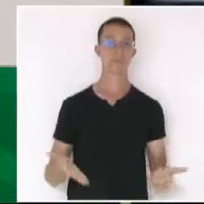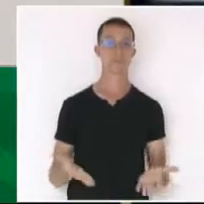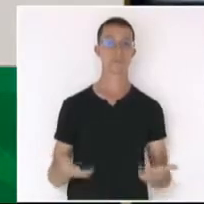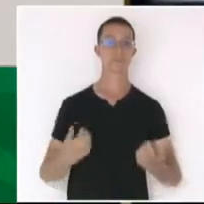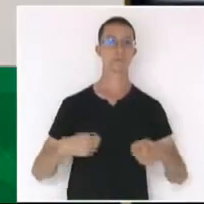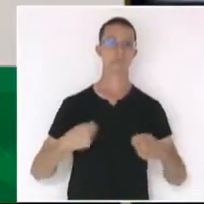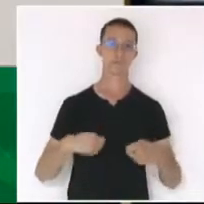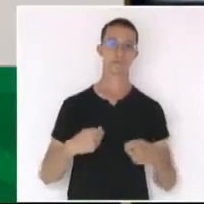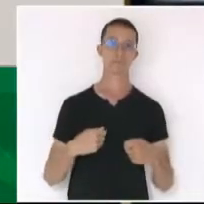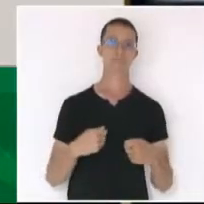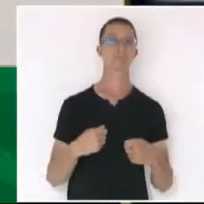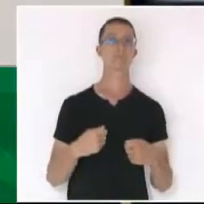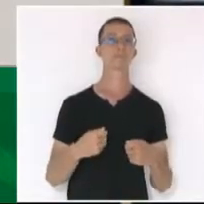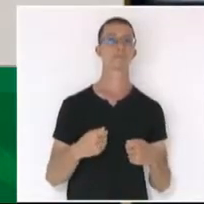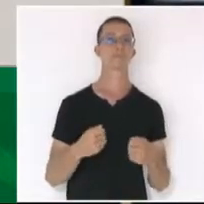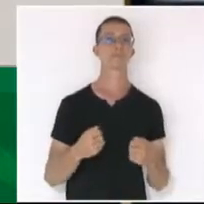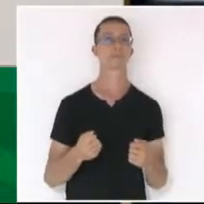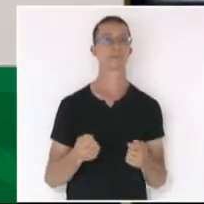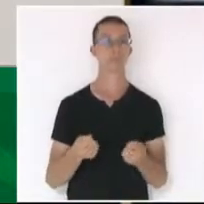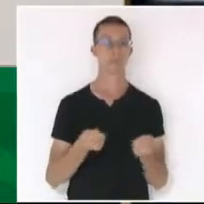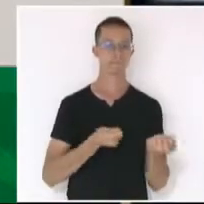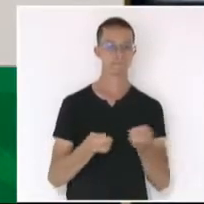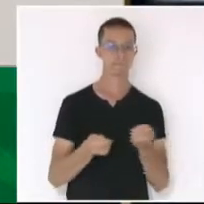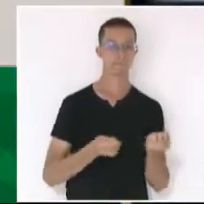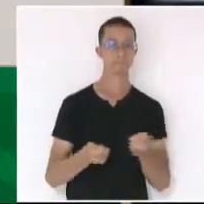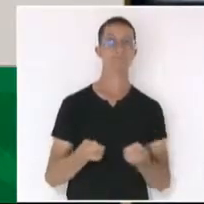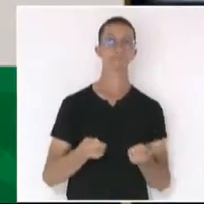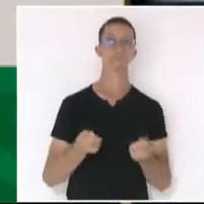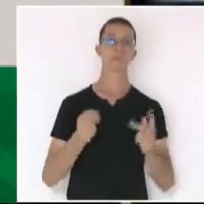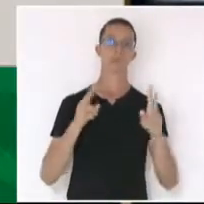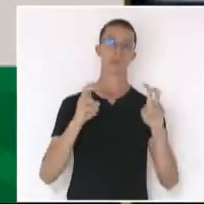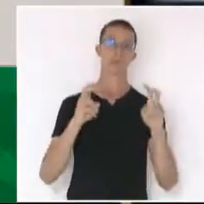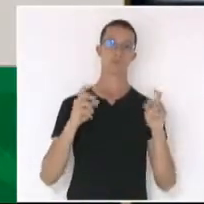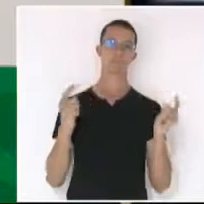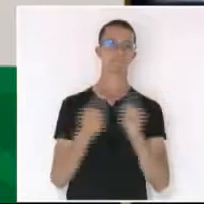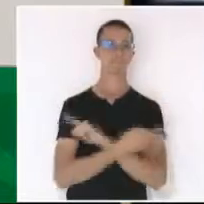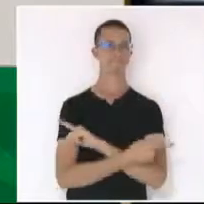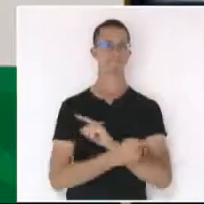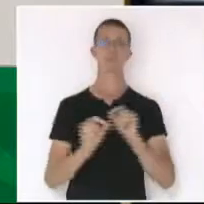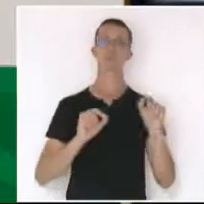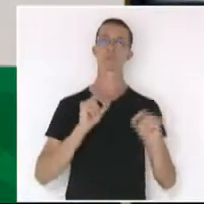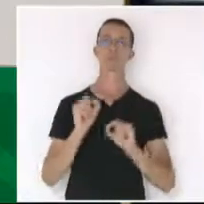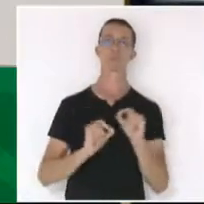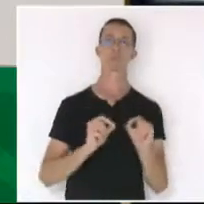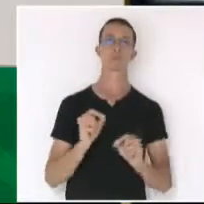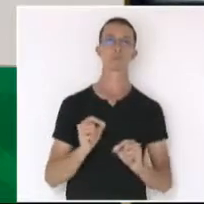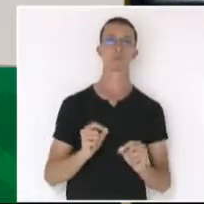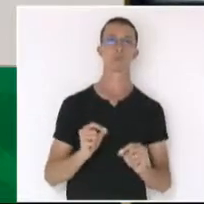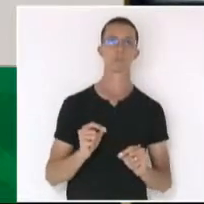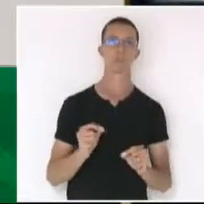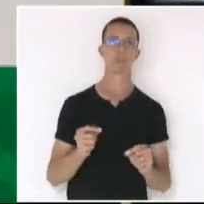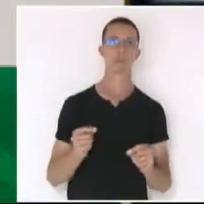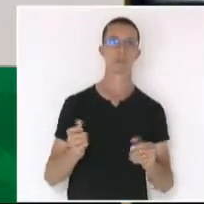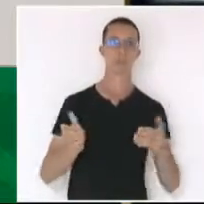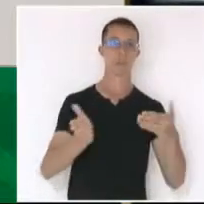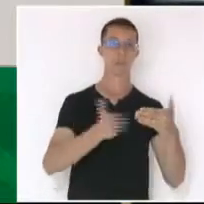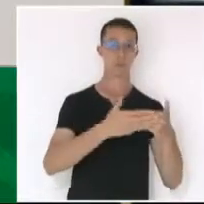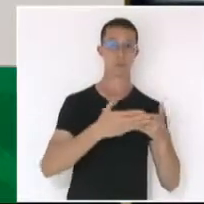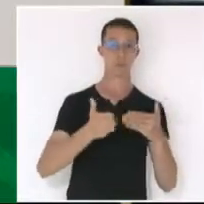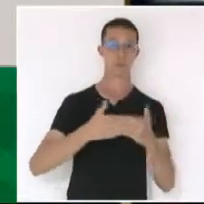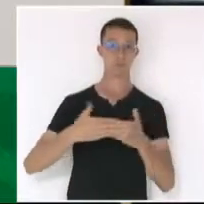muito controverso justamente essa desativação das 15